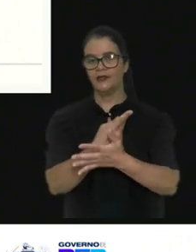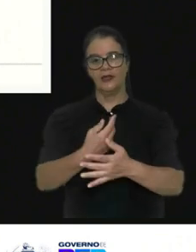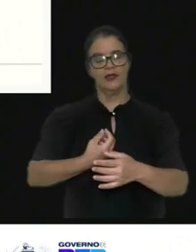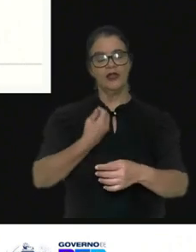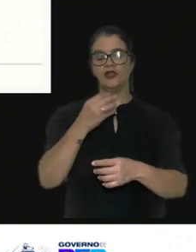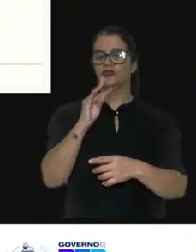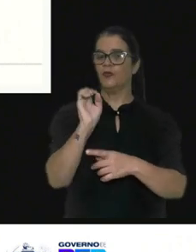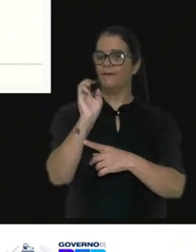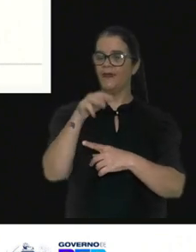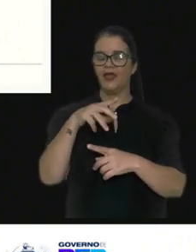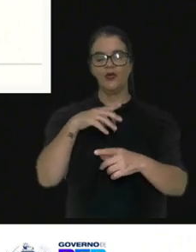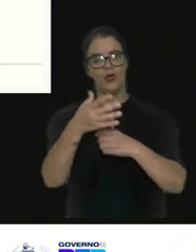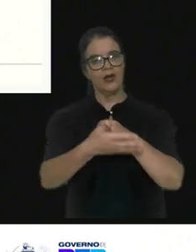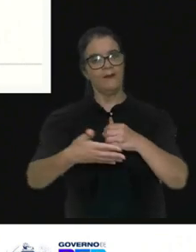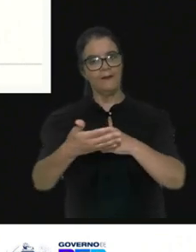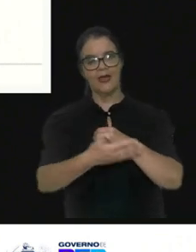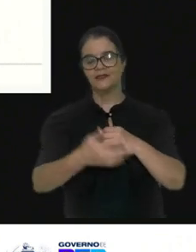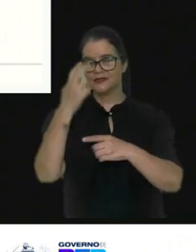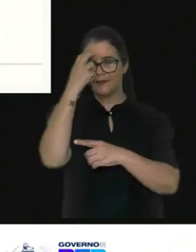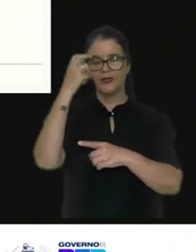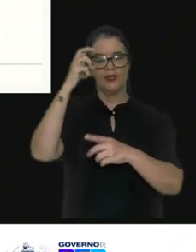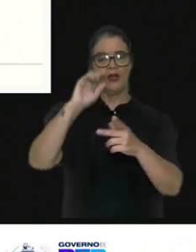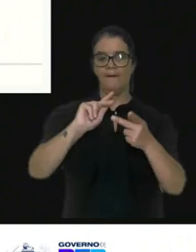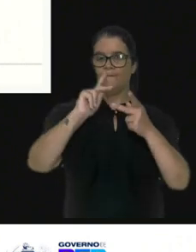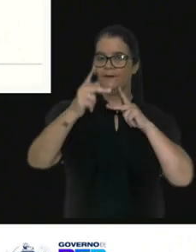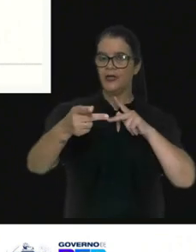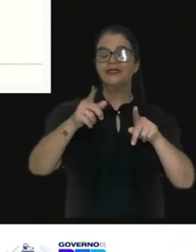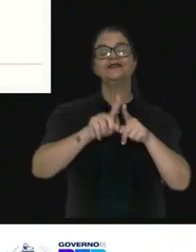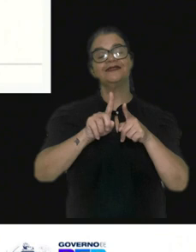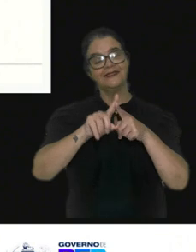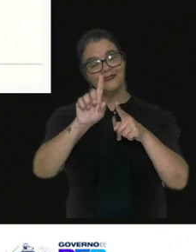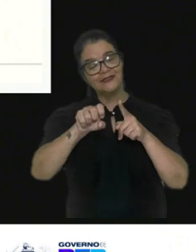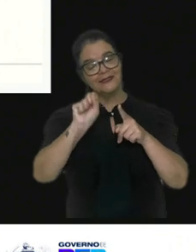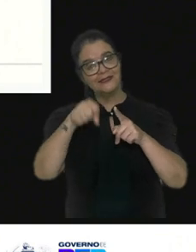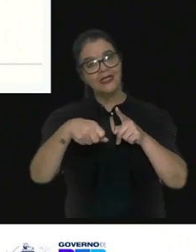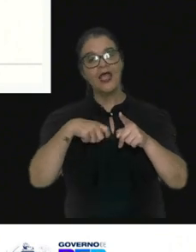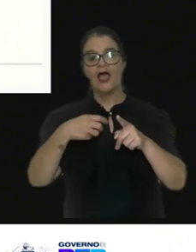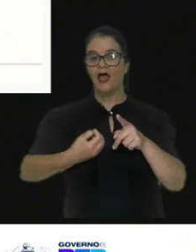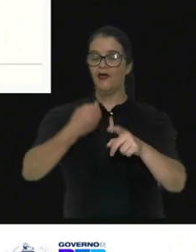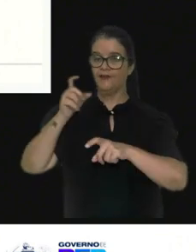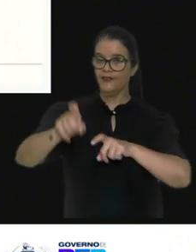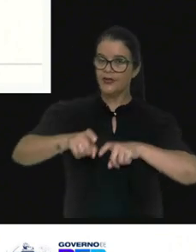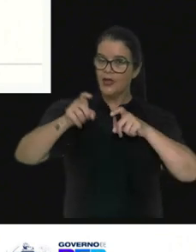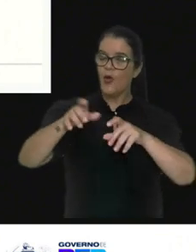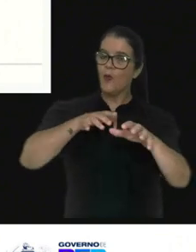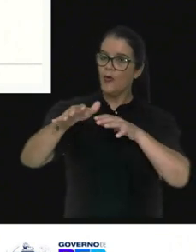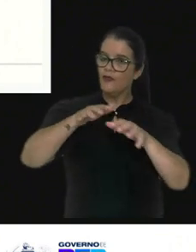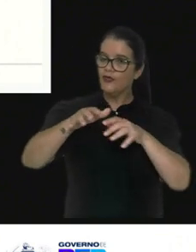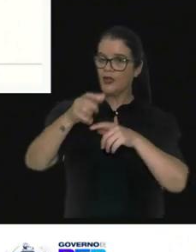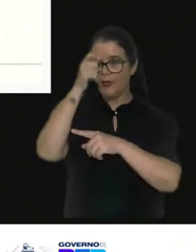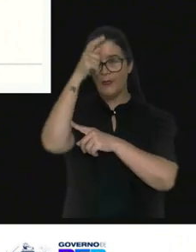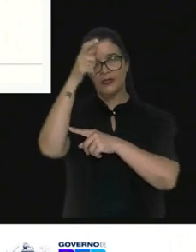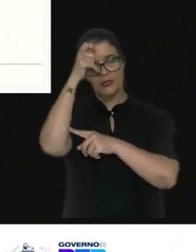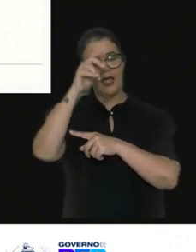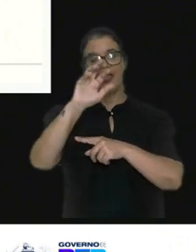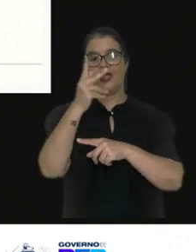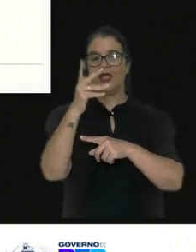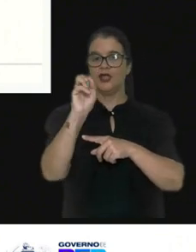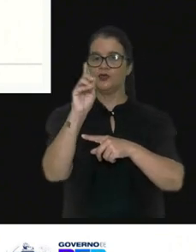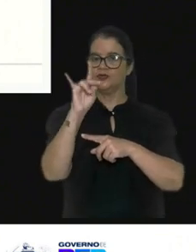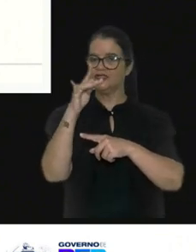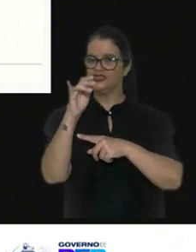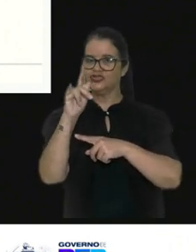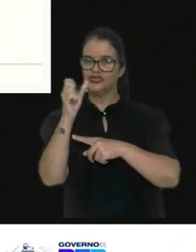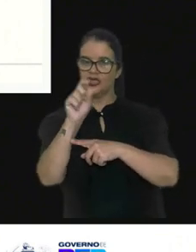sabedoria para os árcades e se a vida campestre. O movimento árcade não foi marcado pelas ideias dos iluministas e sim pelas